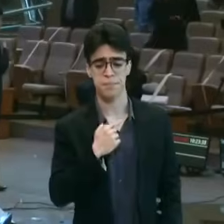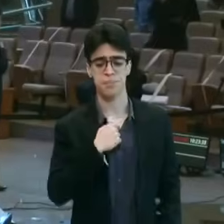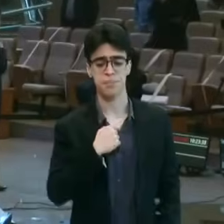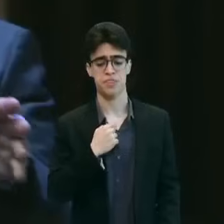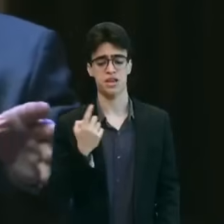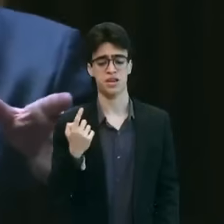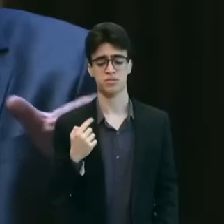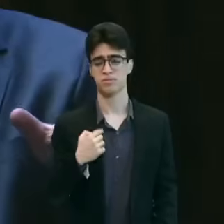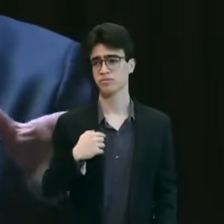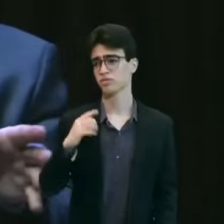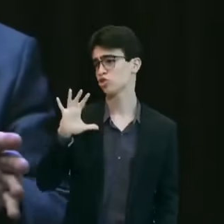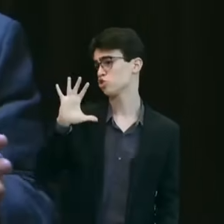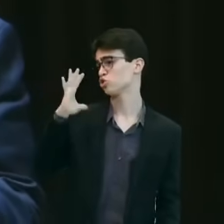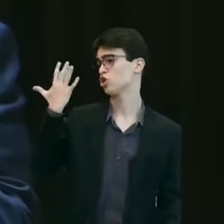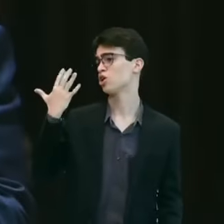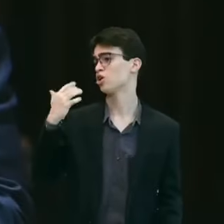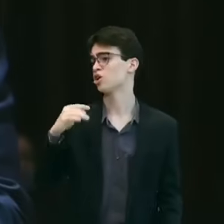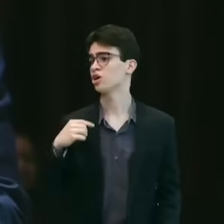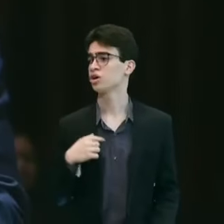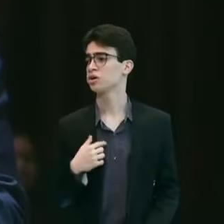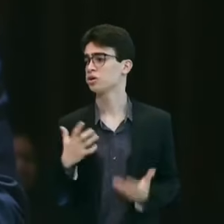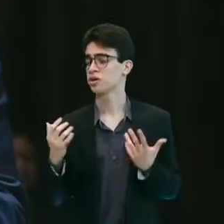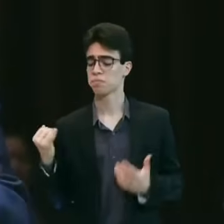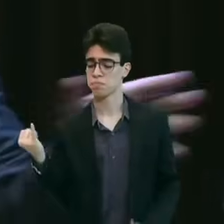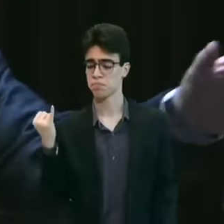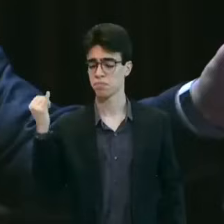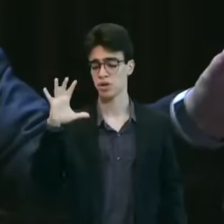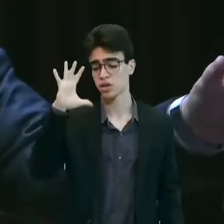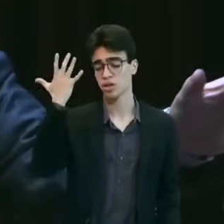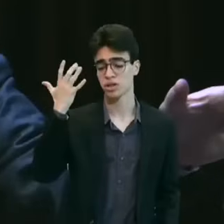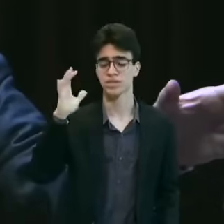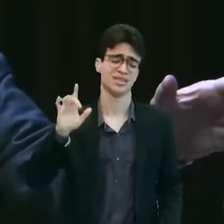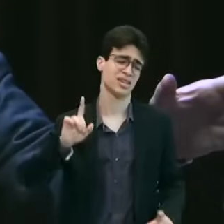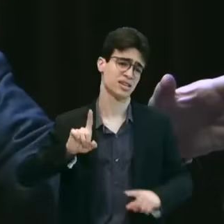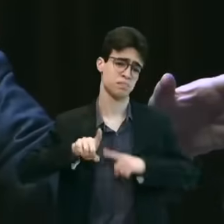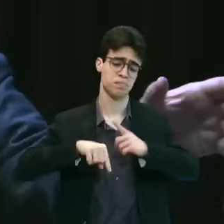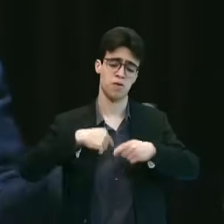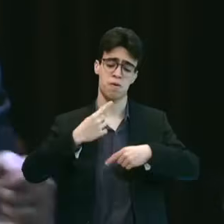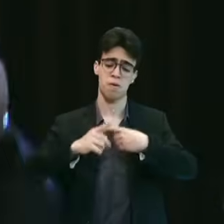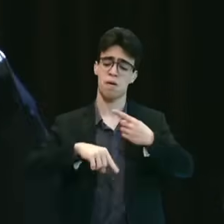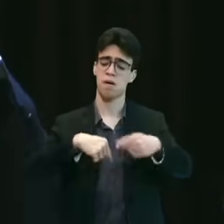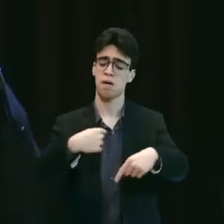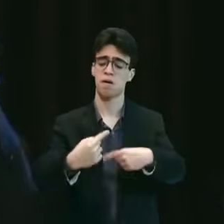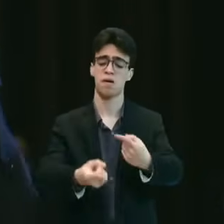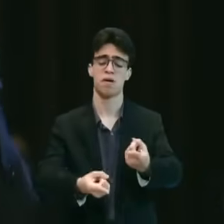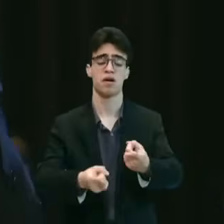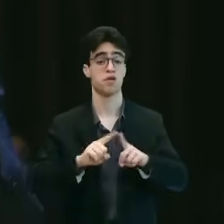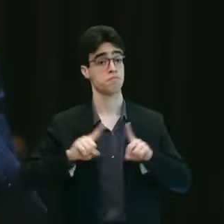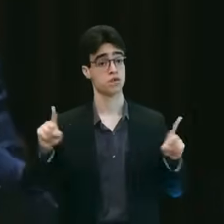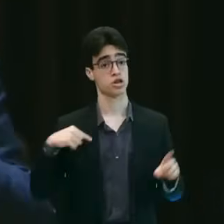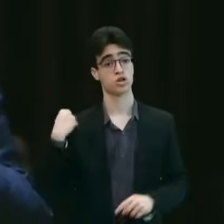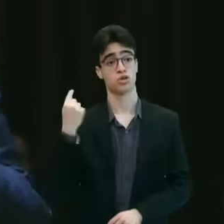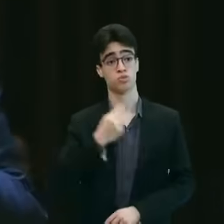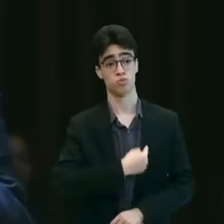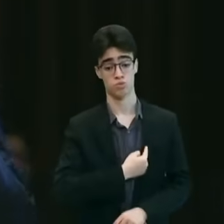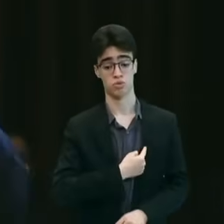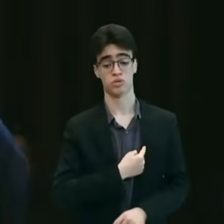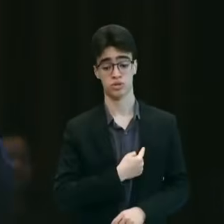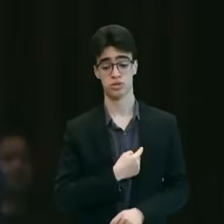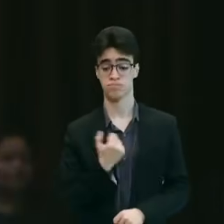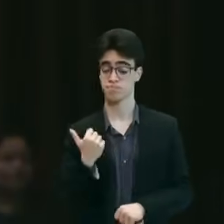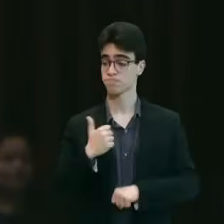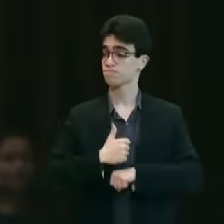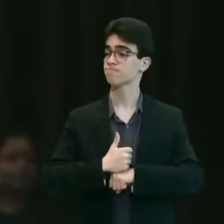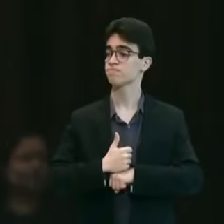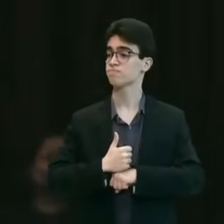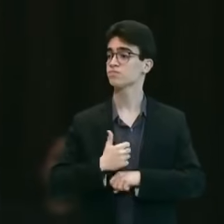essas decisões importantes da vida para depois, e quando a gente assume, isso se torna uma